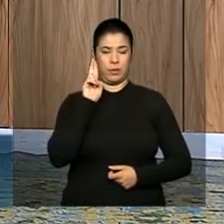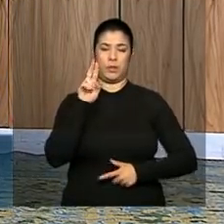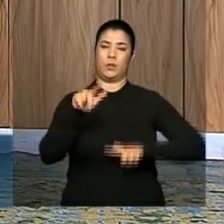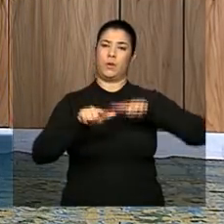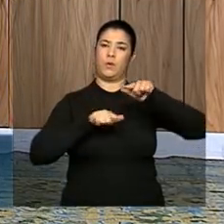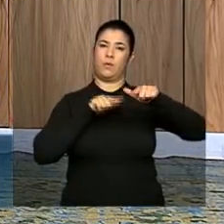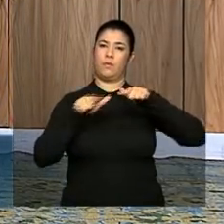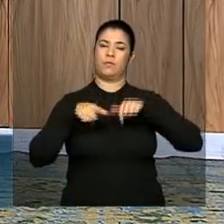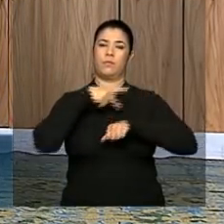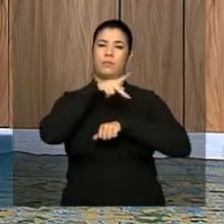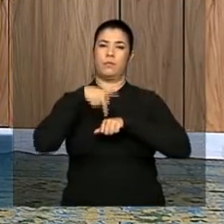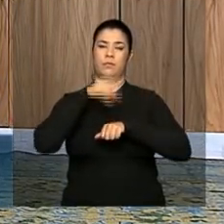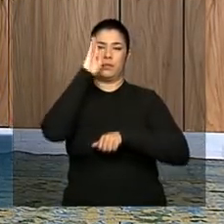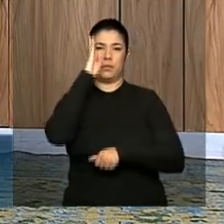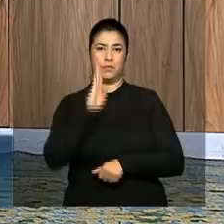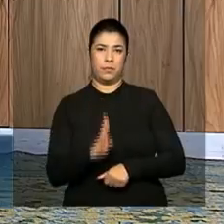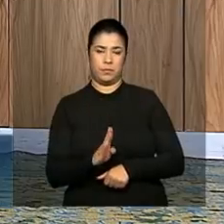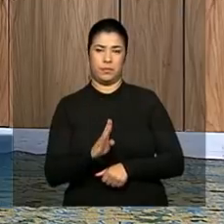Brasil.